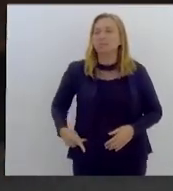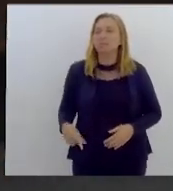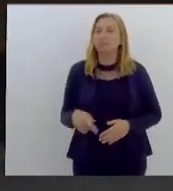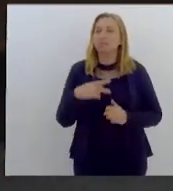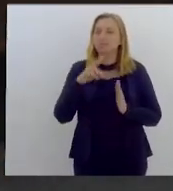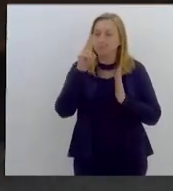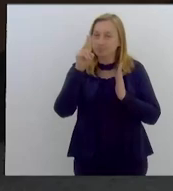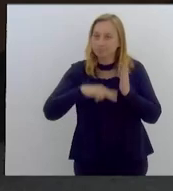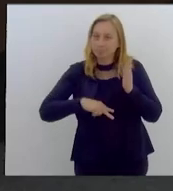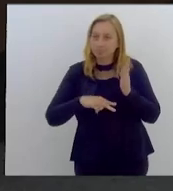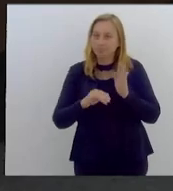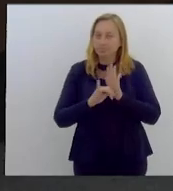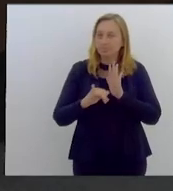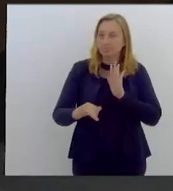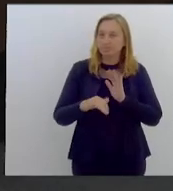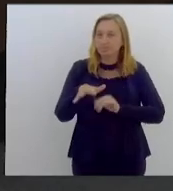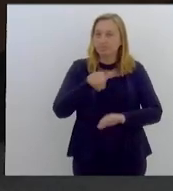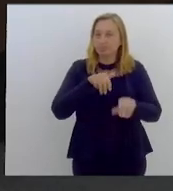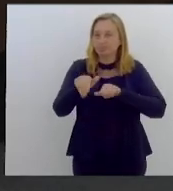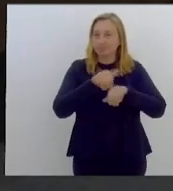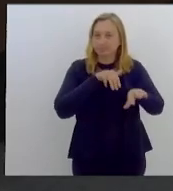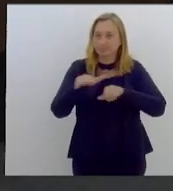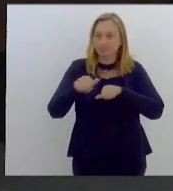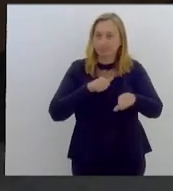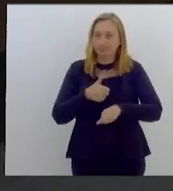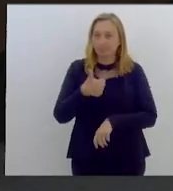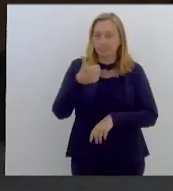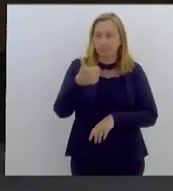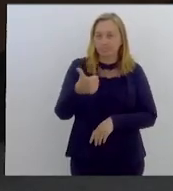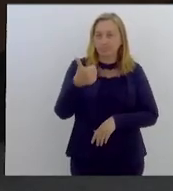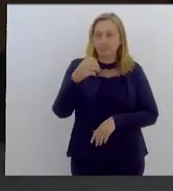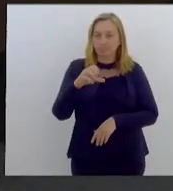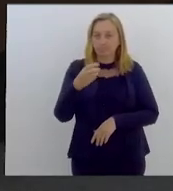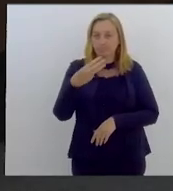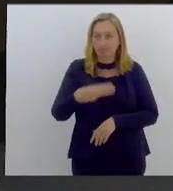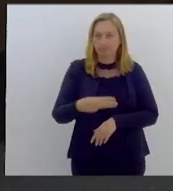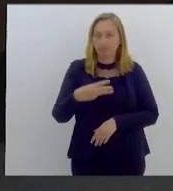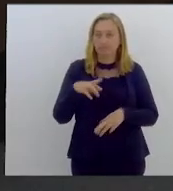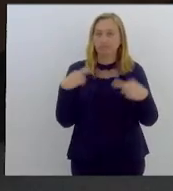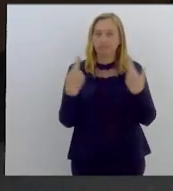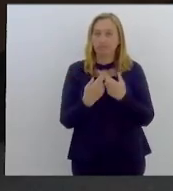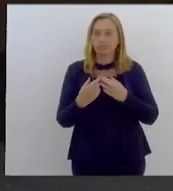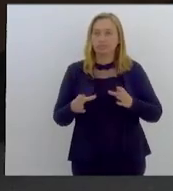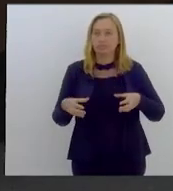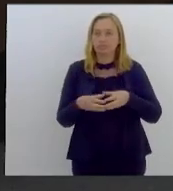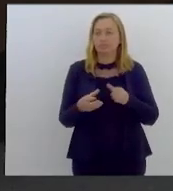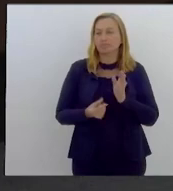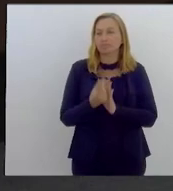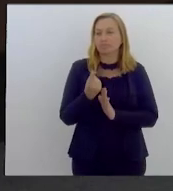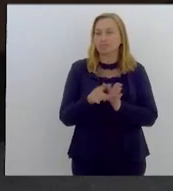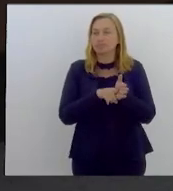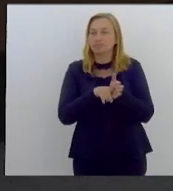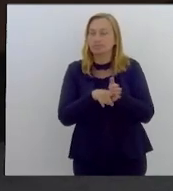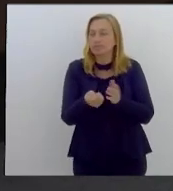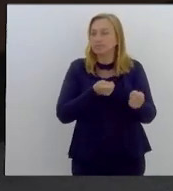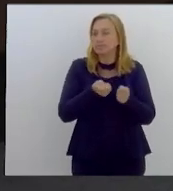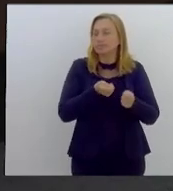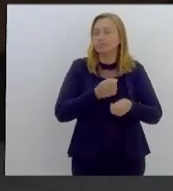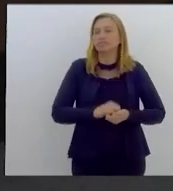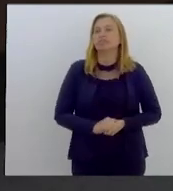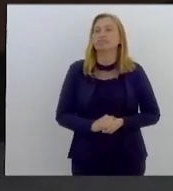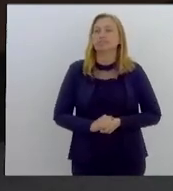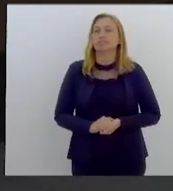ler o edital de convocação da 13ª reunião extraordinária da Comissão de Orçamento, Finanças, Fiscalização Financeira e